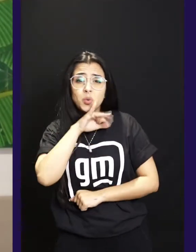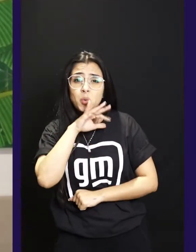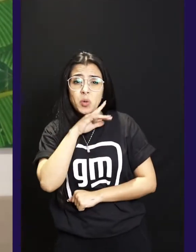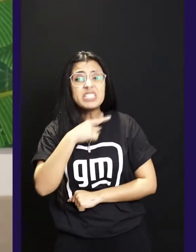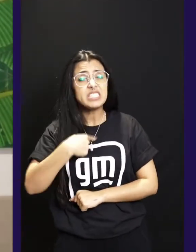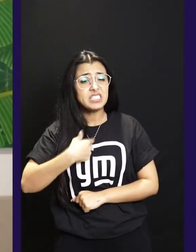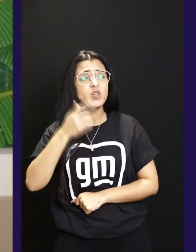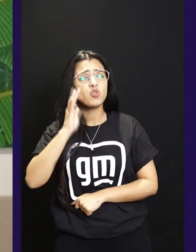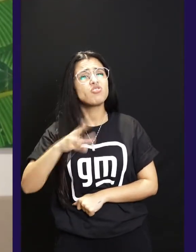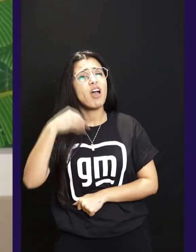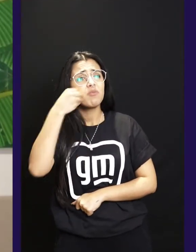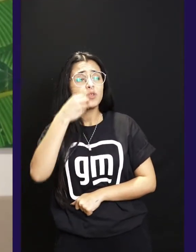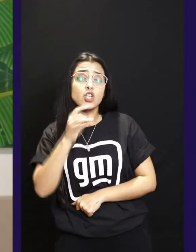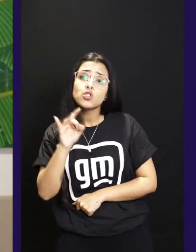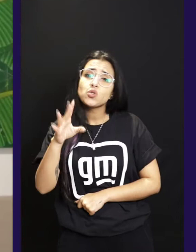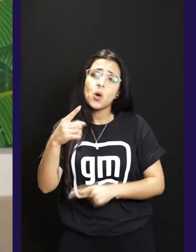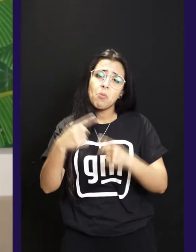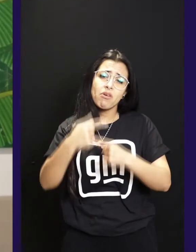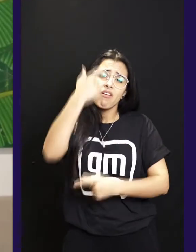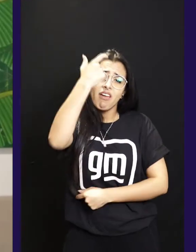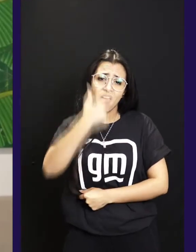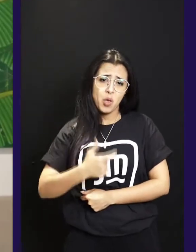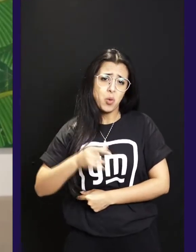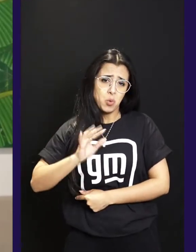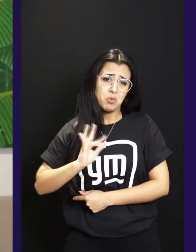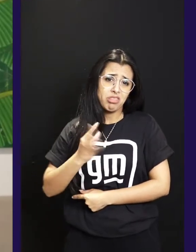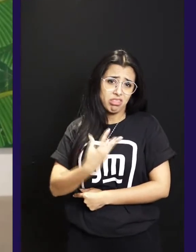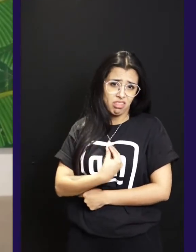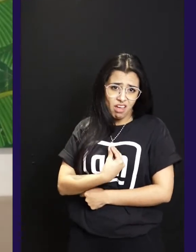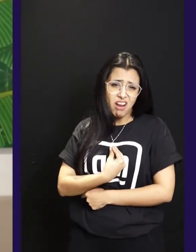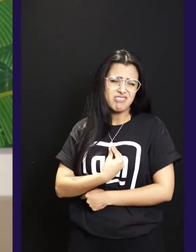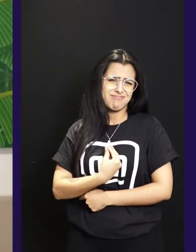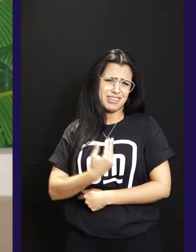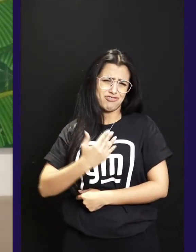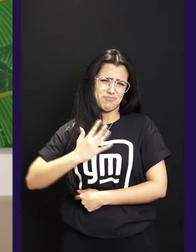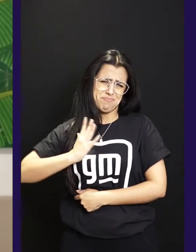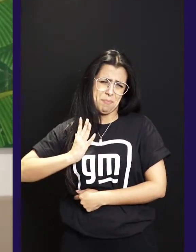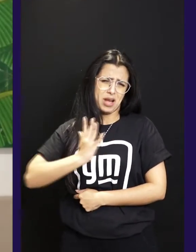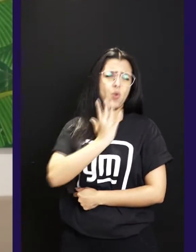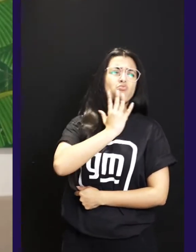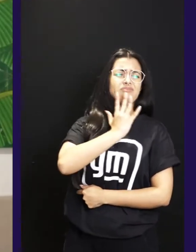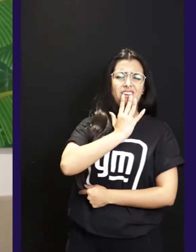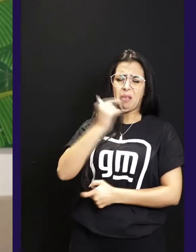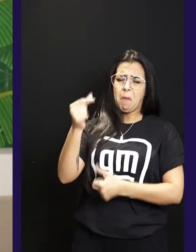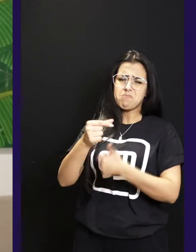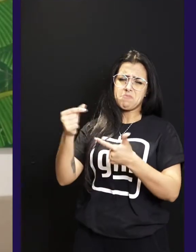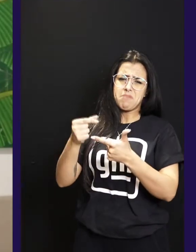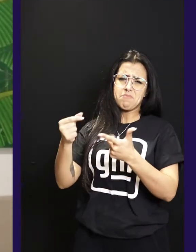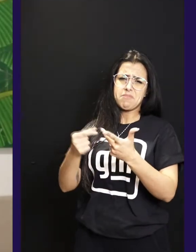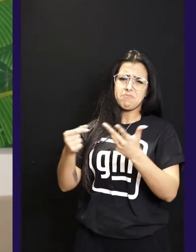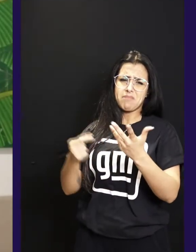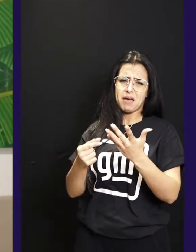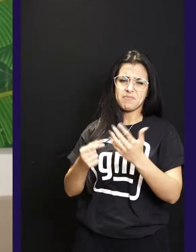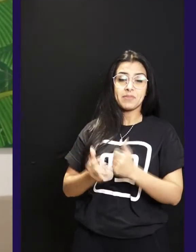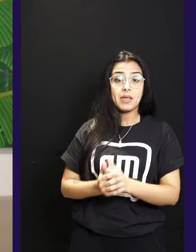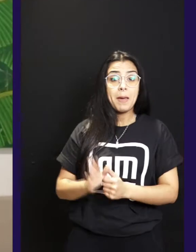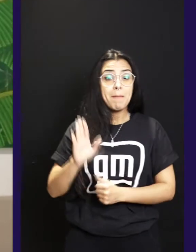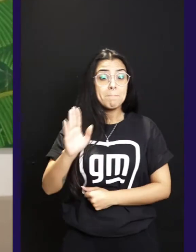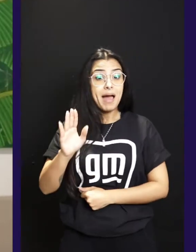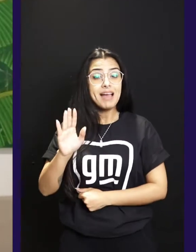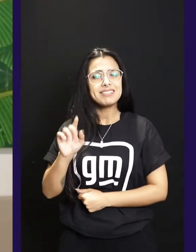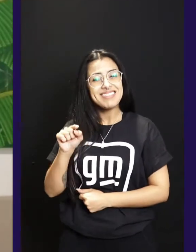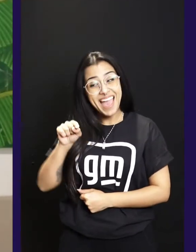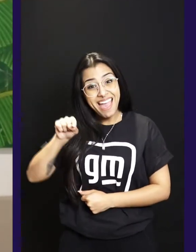Situações de preconceito, de intolerância, mas eu destaco essa em específico.